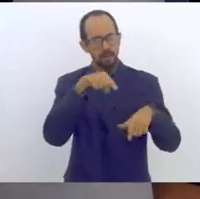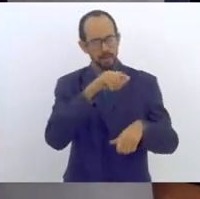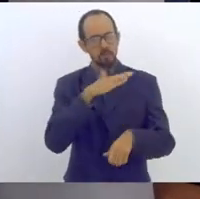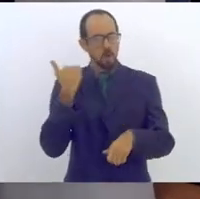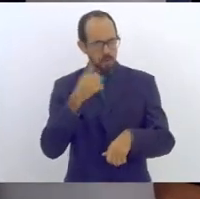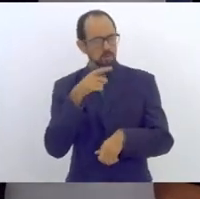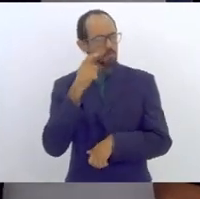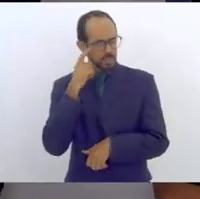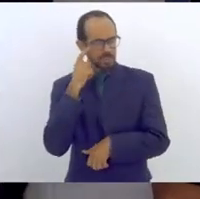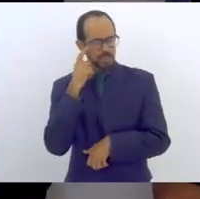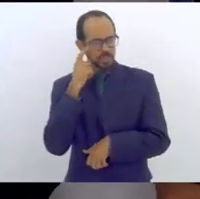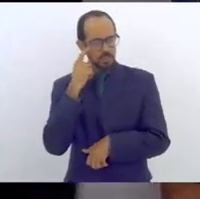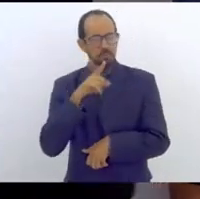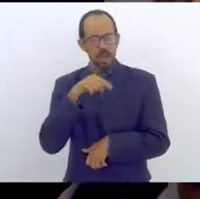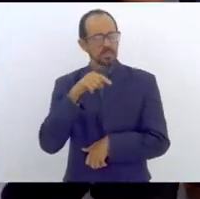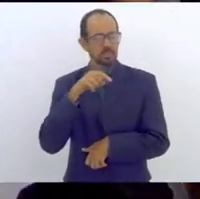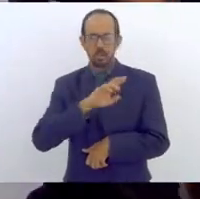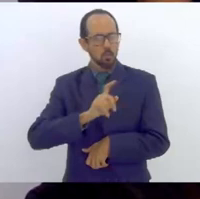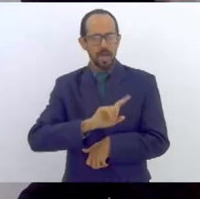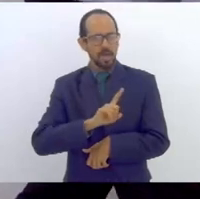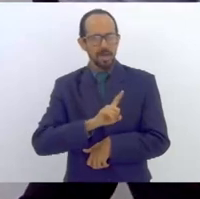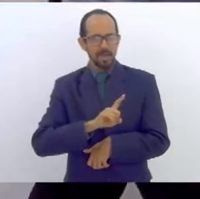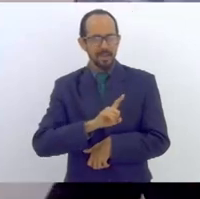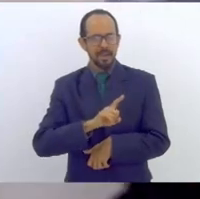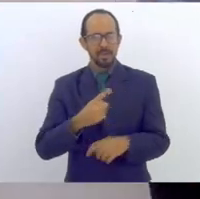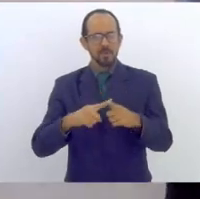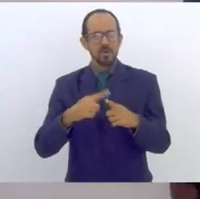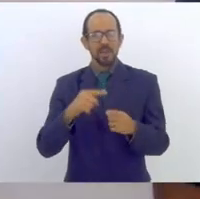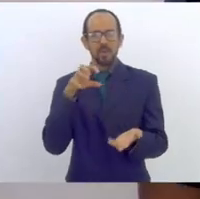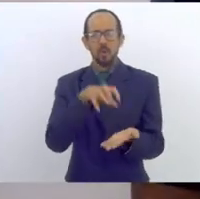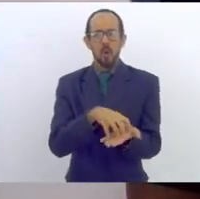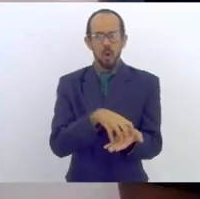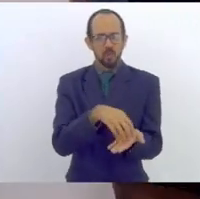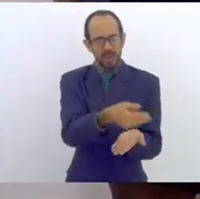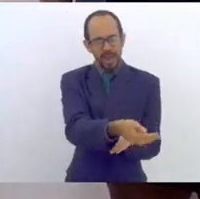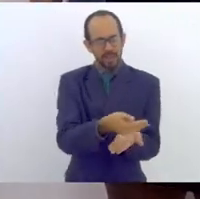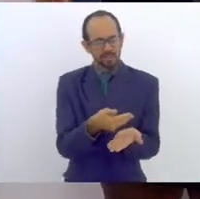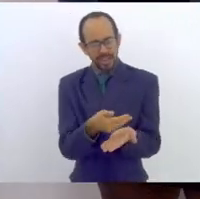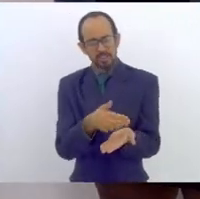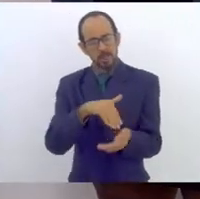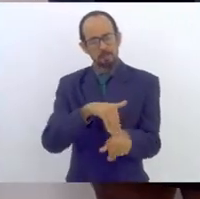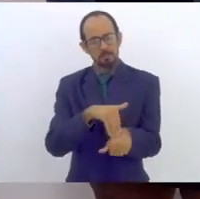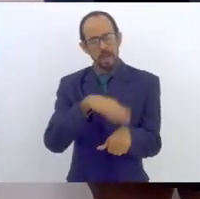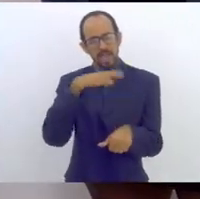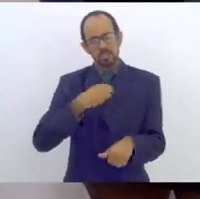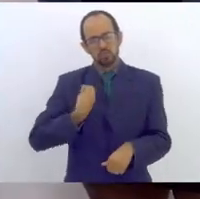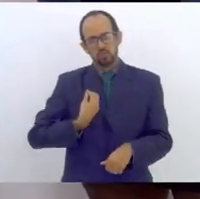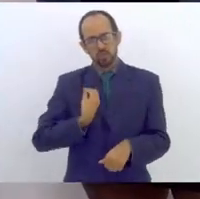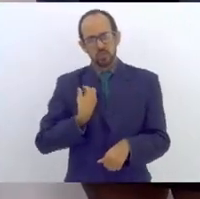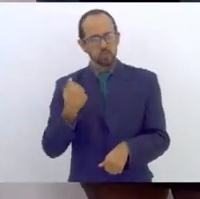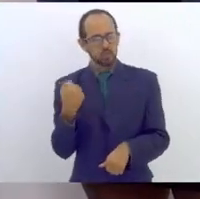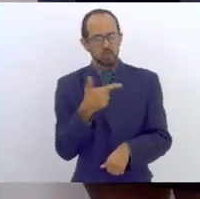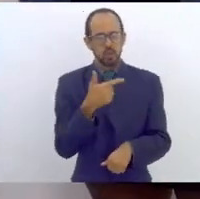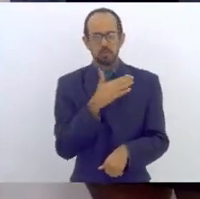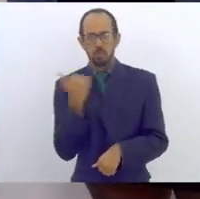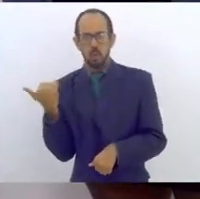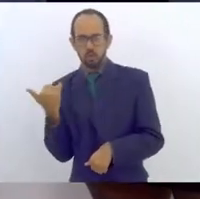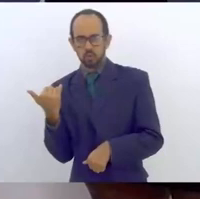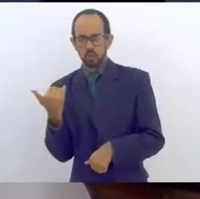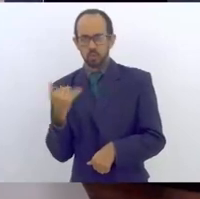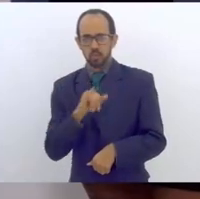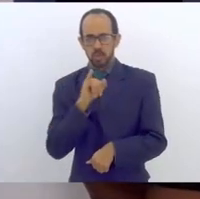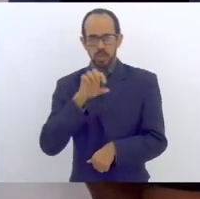enganados sabe porque o IML ele é um órgão que Ele atende muito menos necropsia do que vivo O IML ele fornece